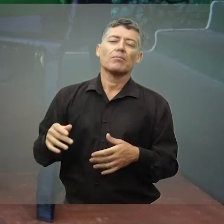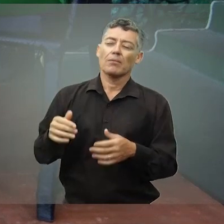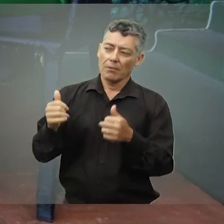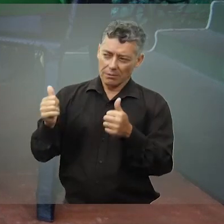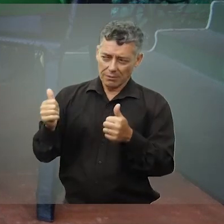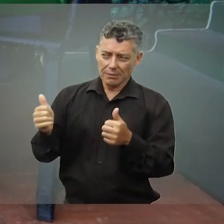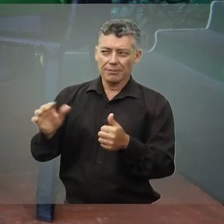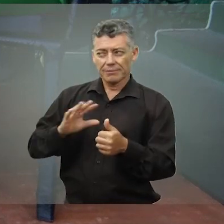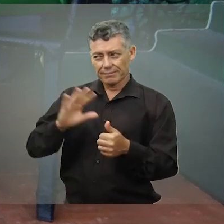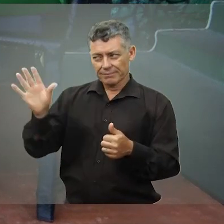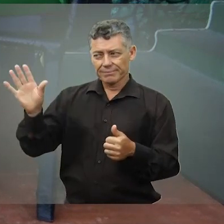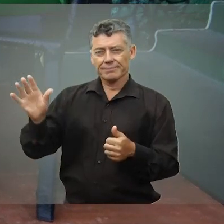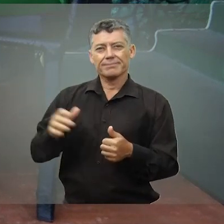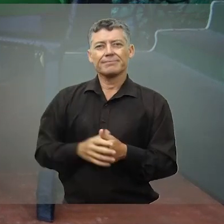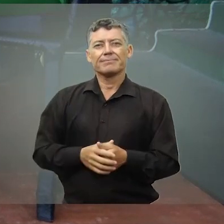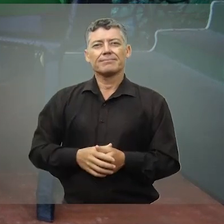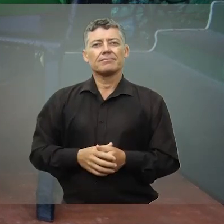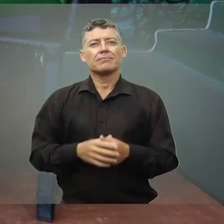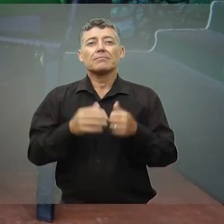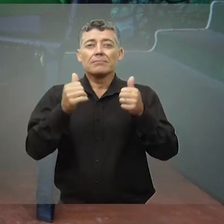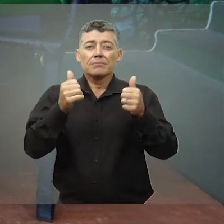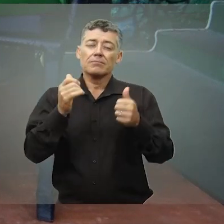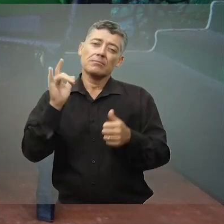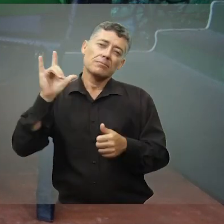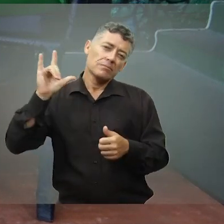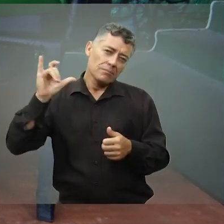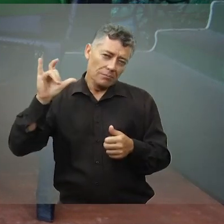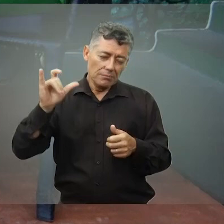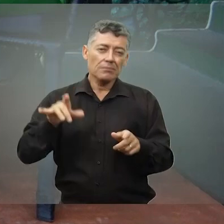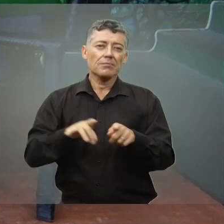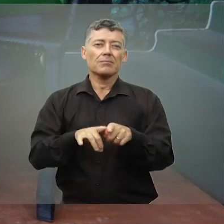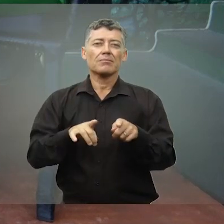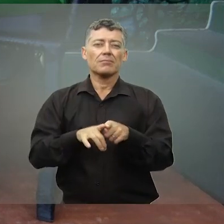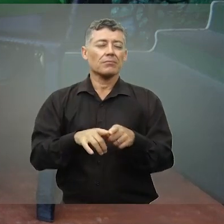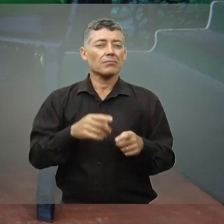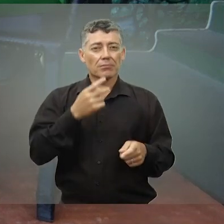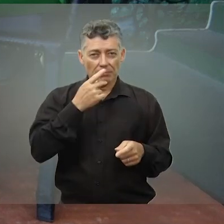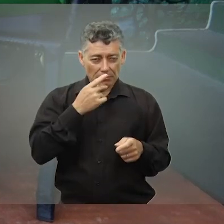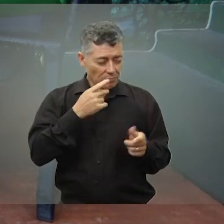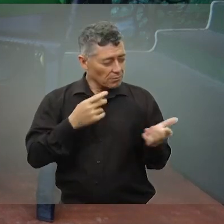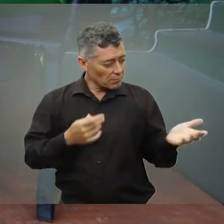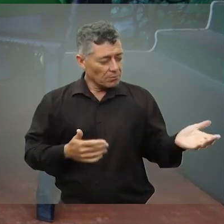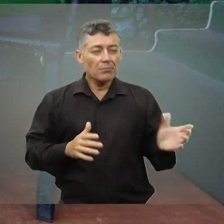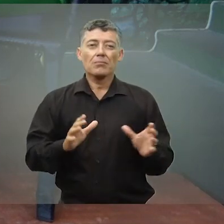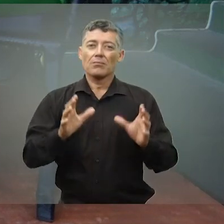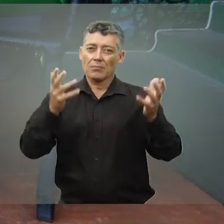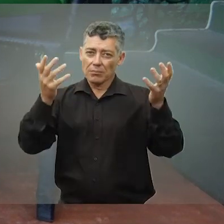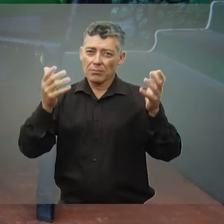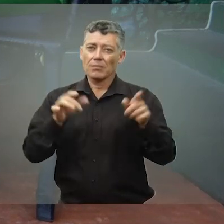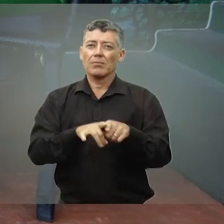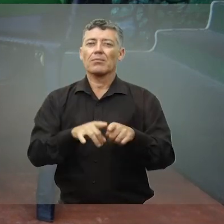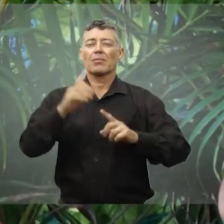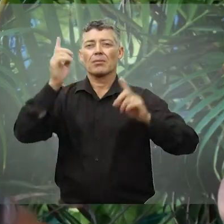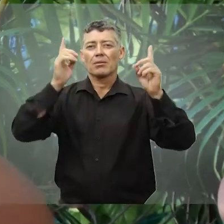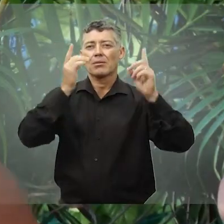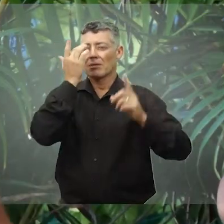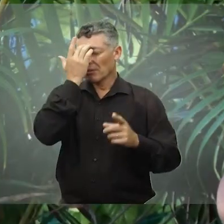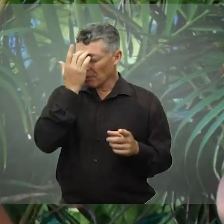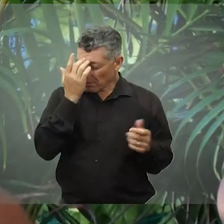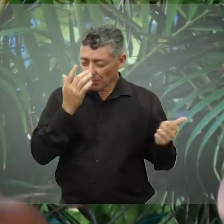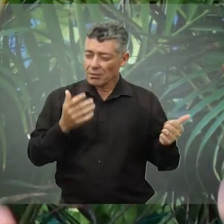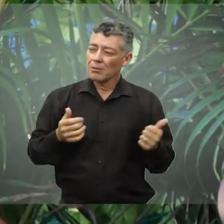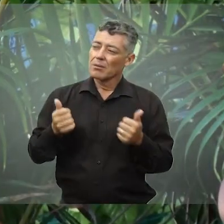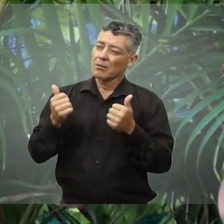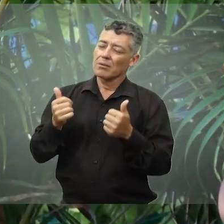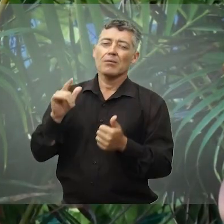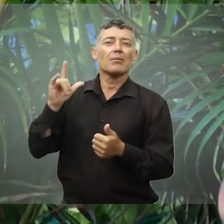aí. Aproveita e divulga também, Serginho, o seu Instagram, as redes sociais, quem quiser também contratar para os shows durante e além Com do carnaval, certeza. Né, também. A vantagem do